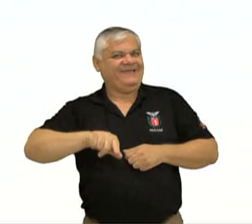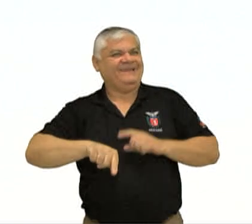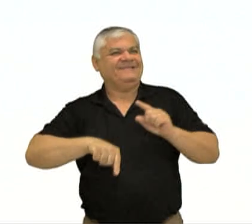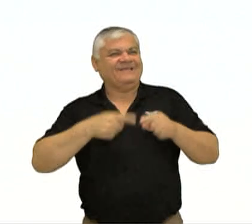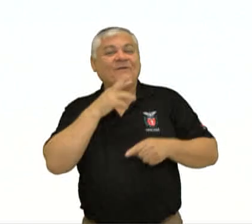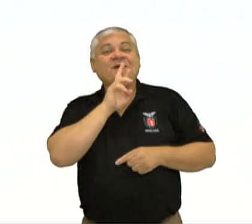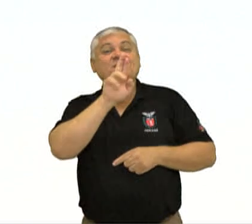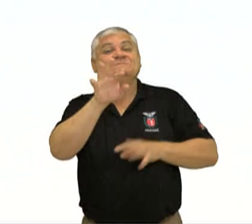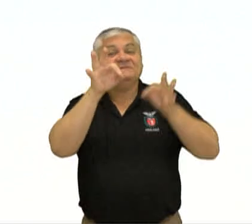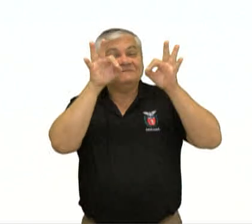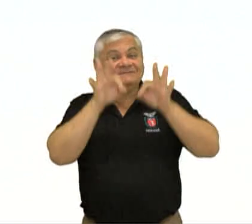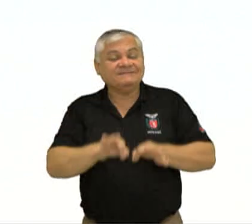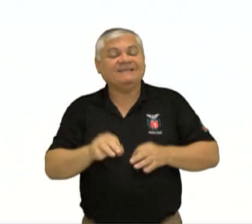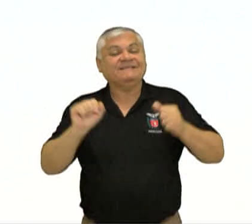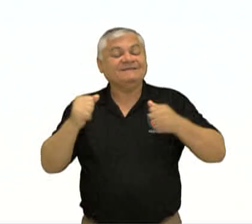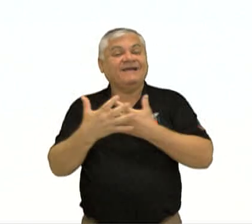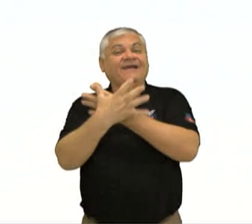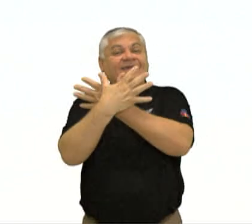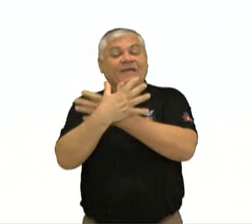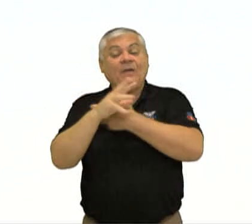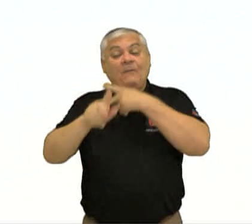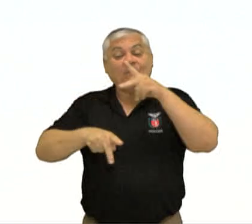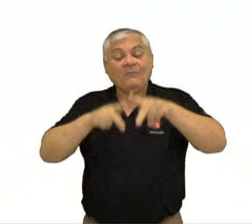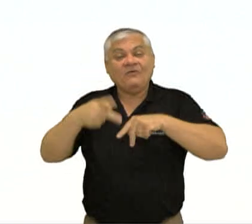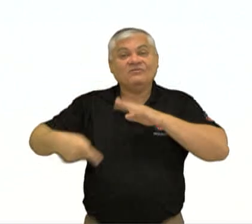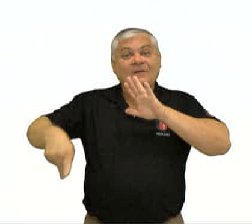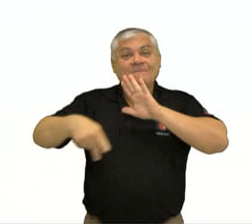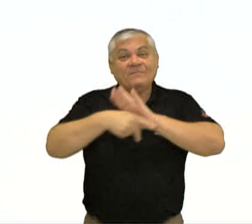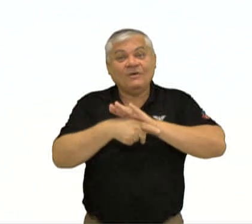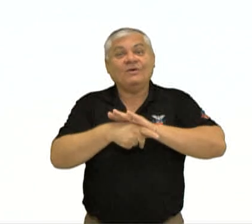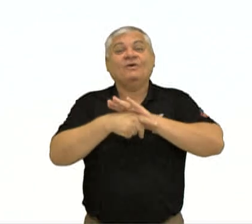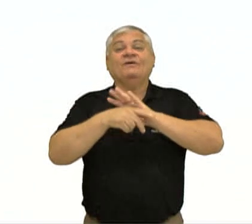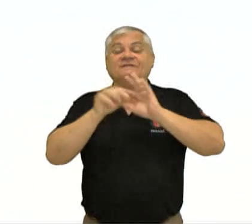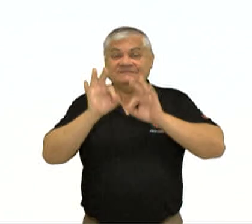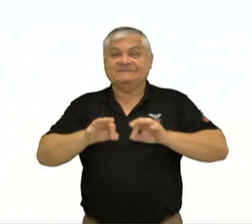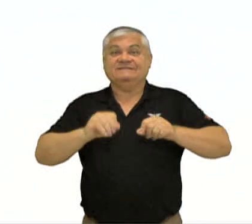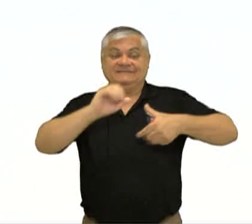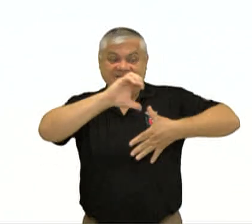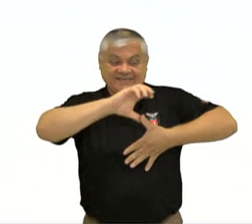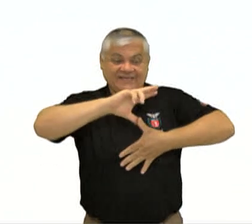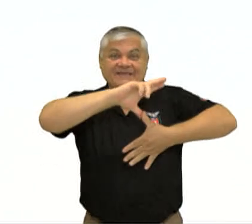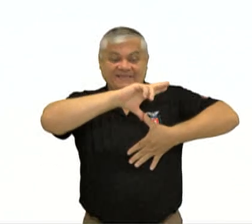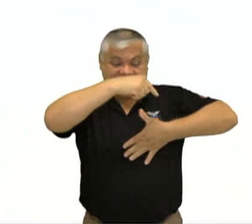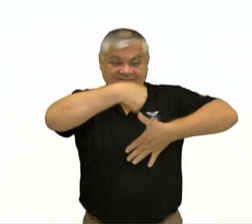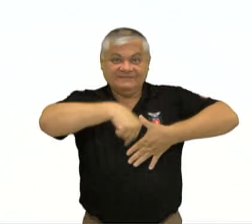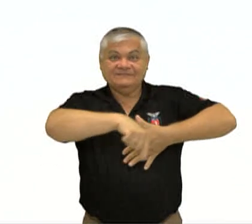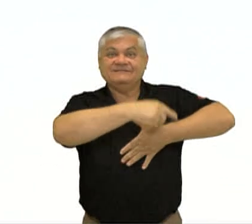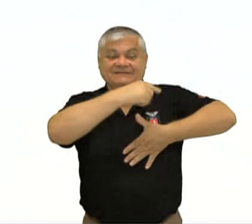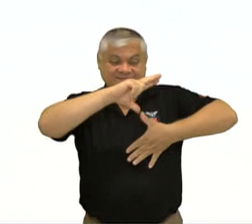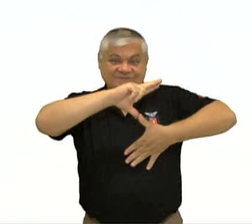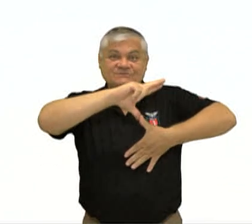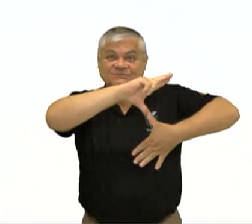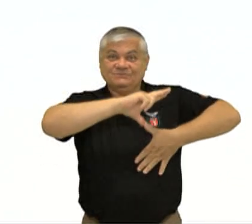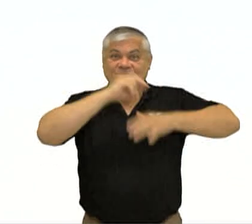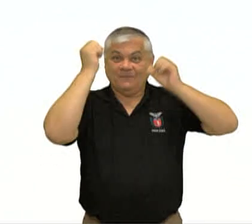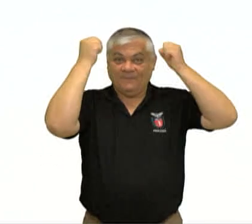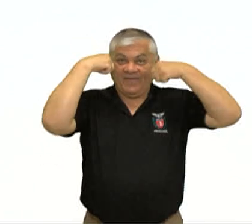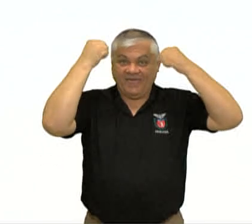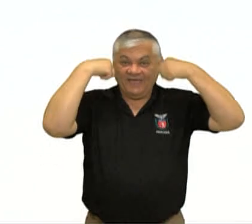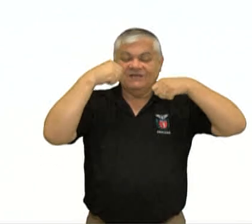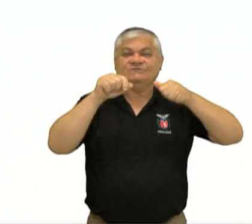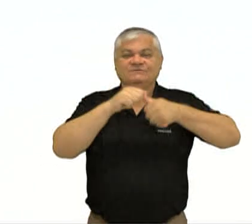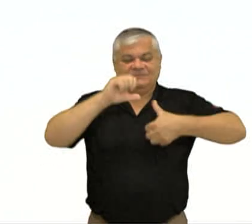Aqui a resposta, né? Os astecas são povos originários da América, sim, habitavam a região sul do México e